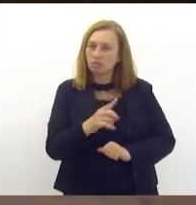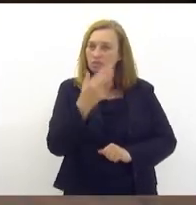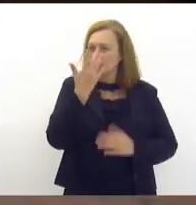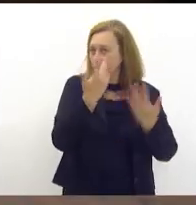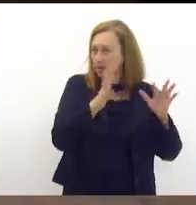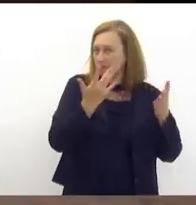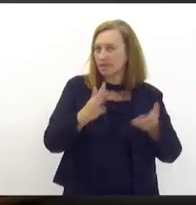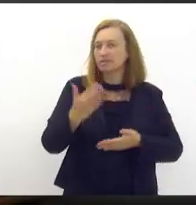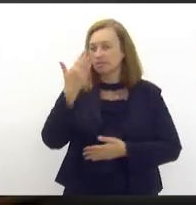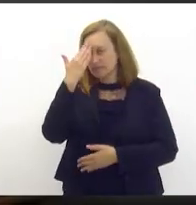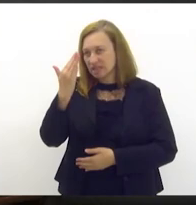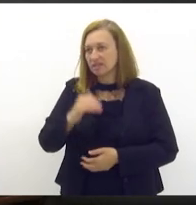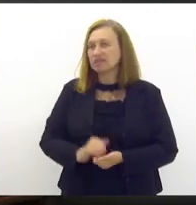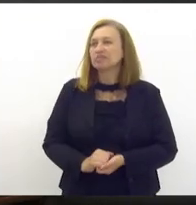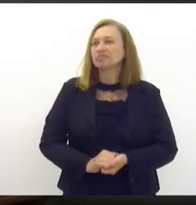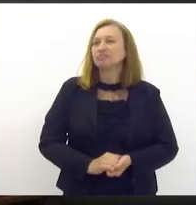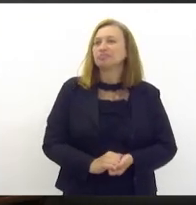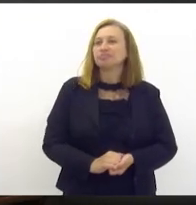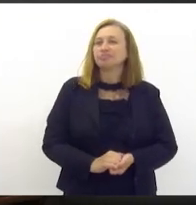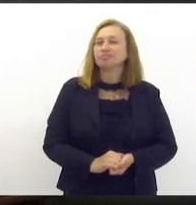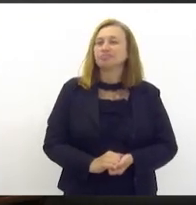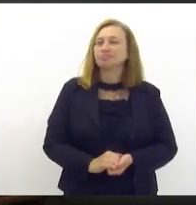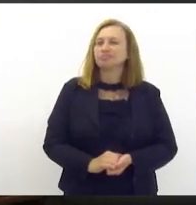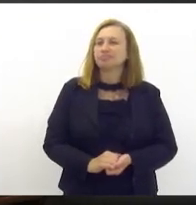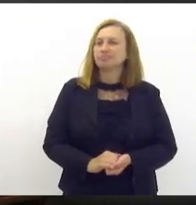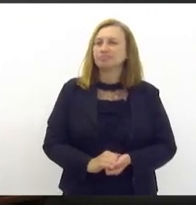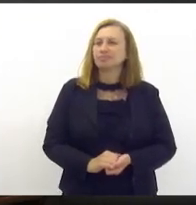Parabéns. Obrigado, deputado.